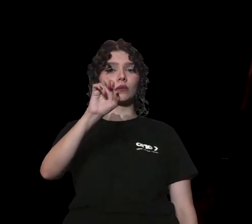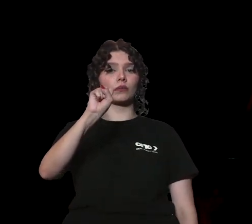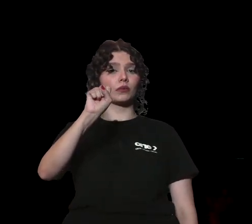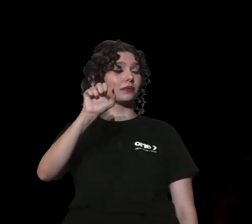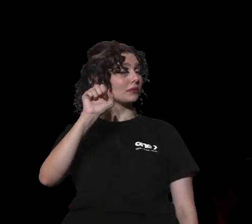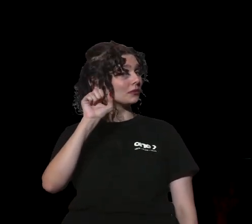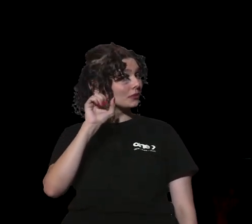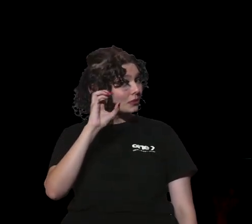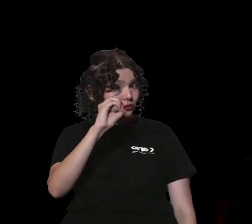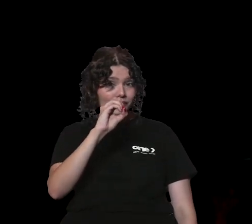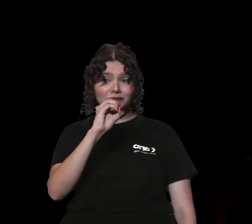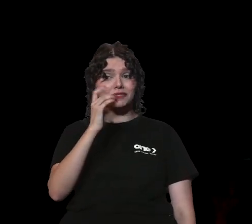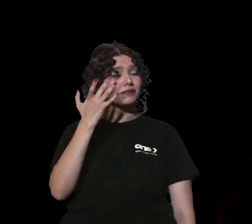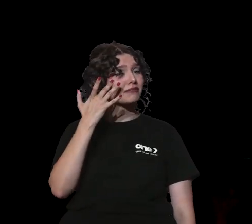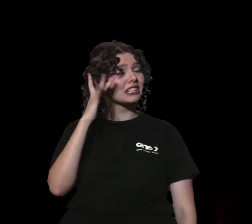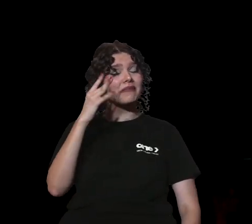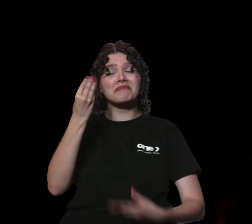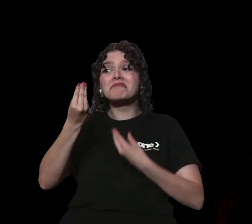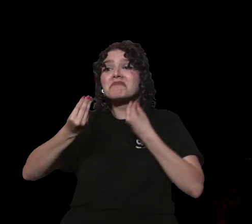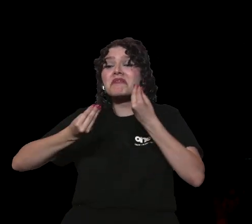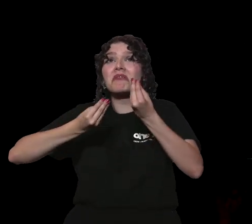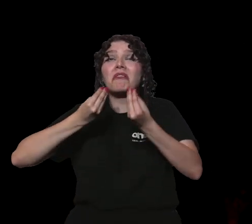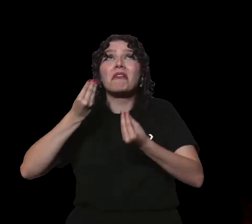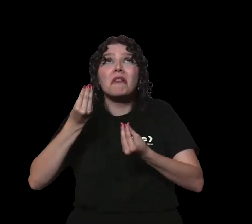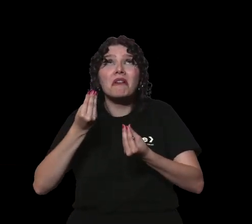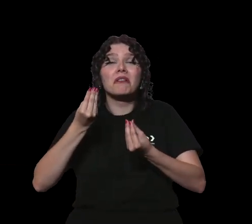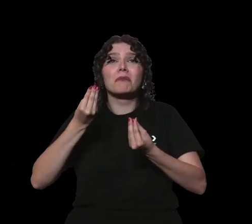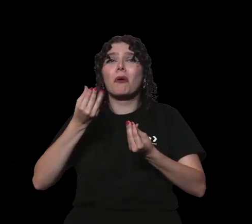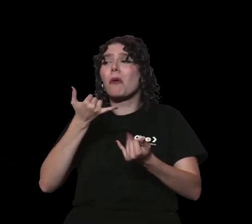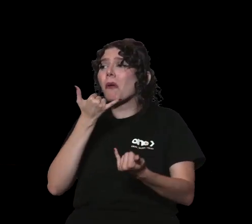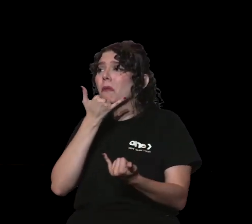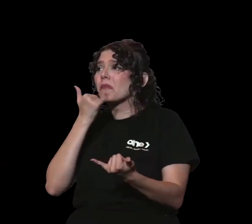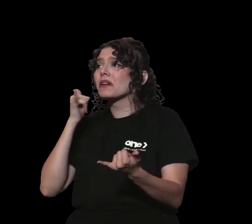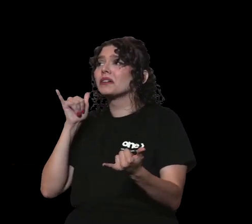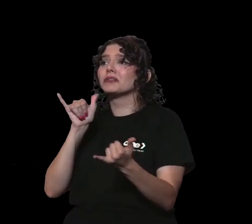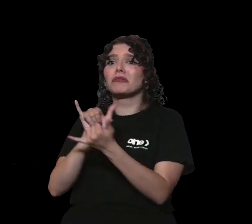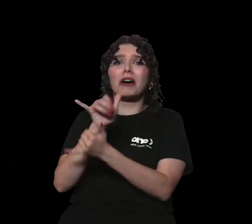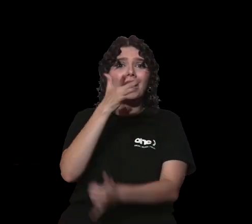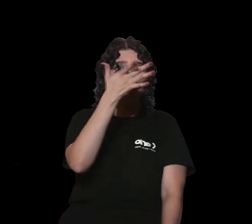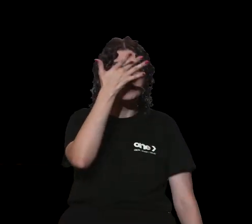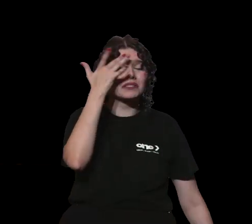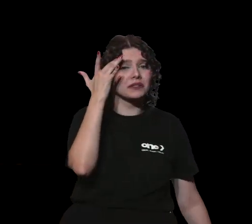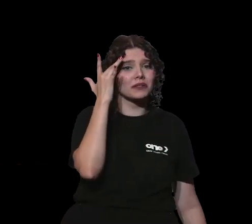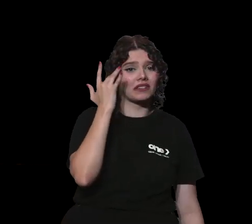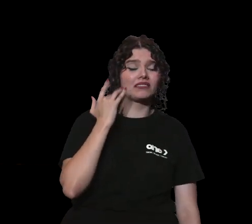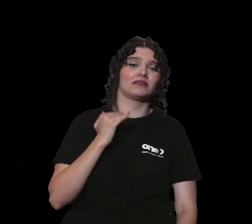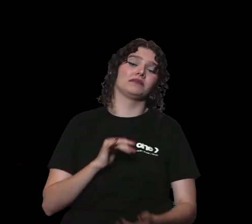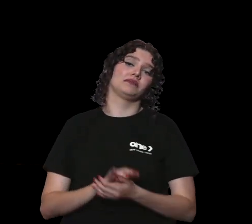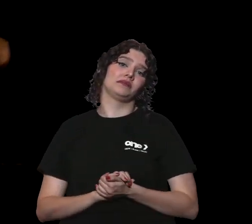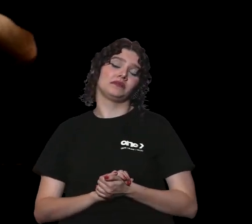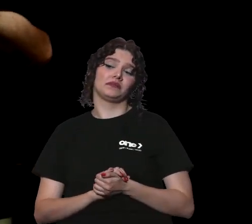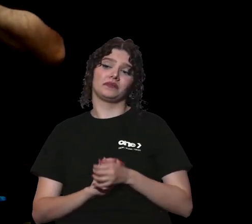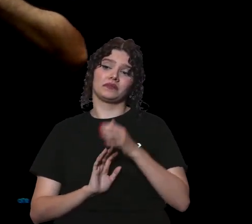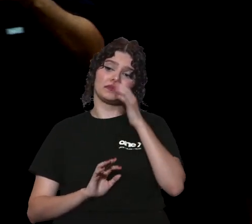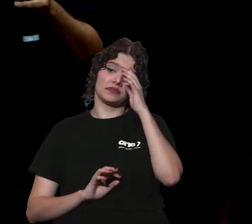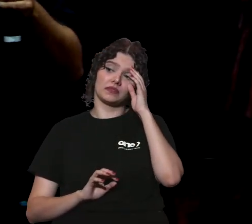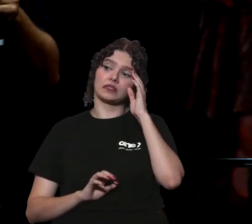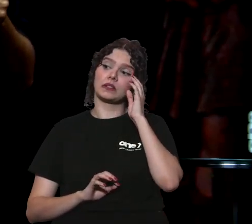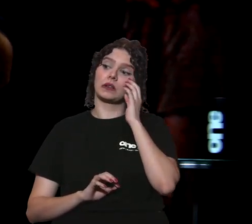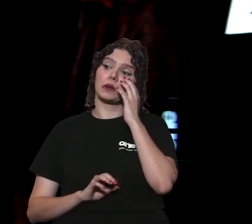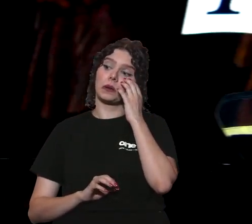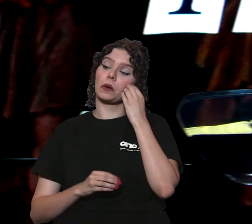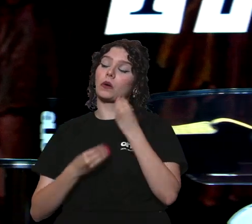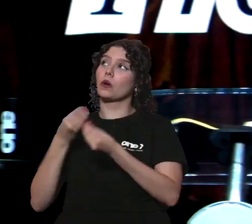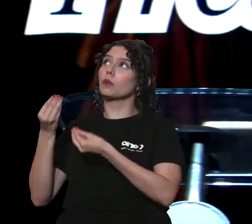lidar ainda. Que você não conseguiu perdoar quem te abusou. Porque como que é o tratamento